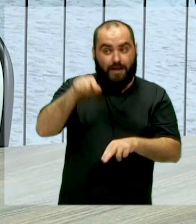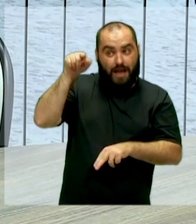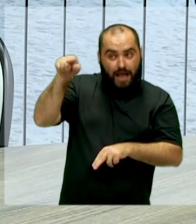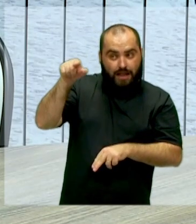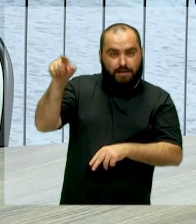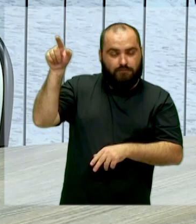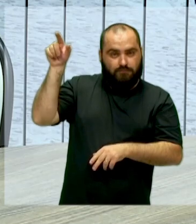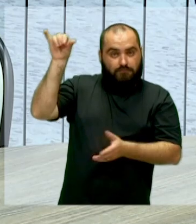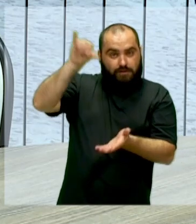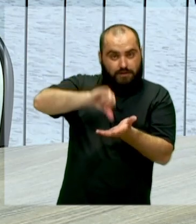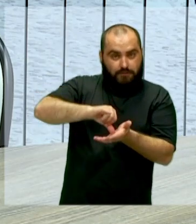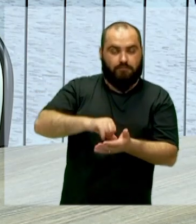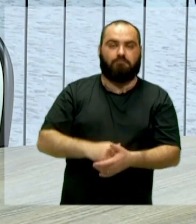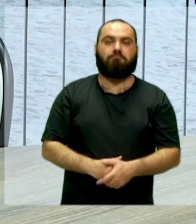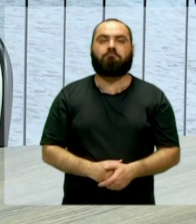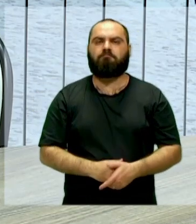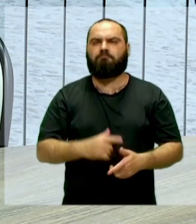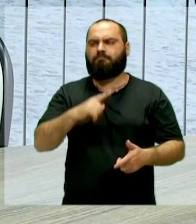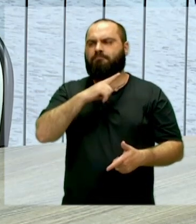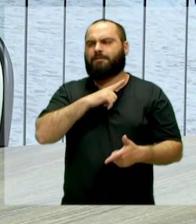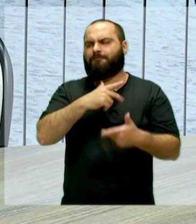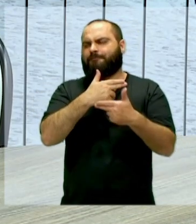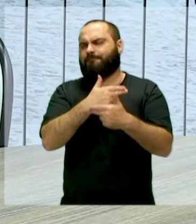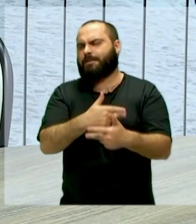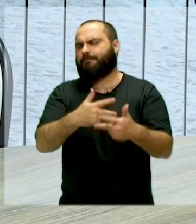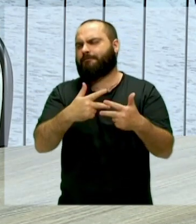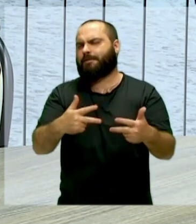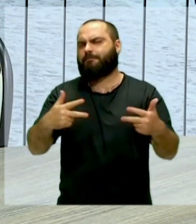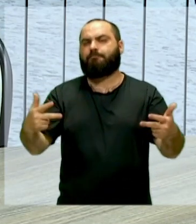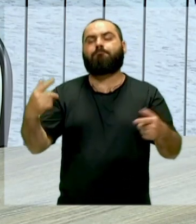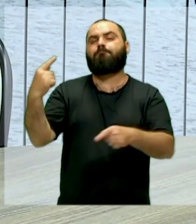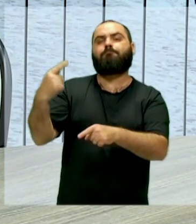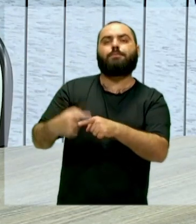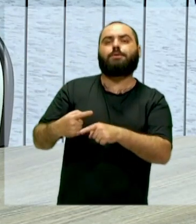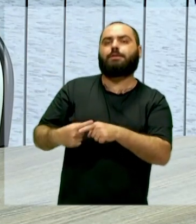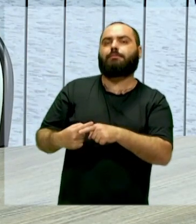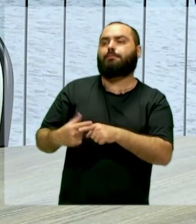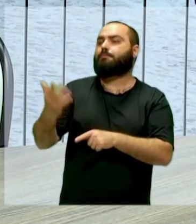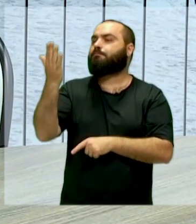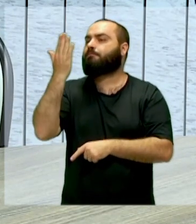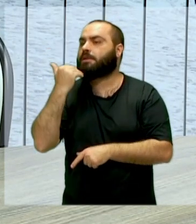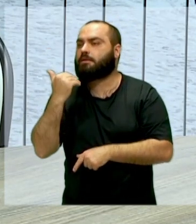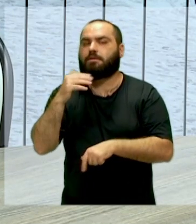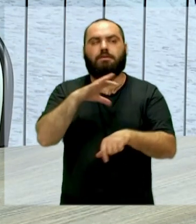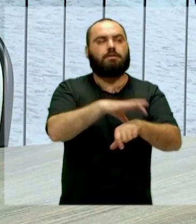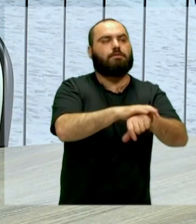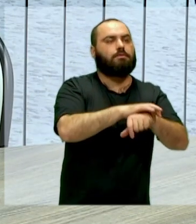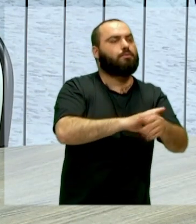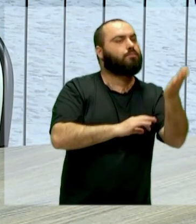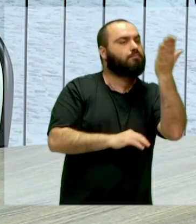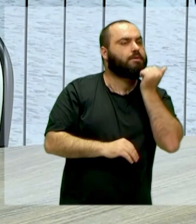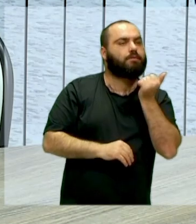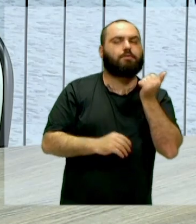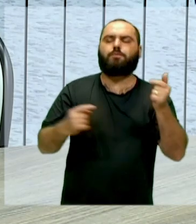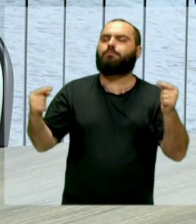e e tem diversas ações por segurança alimentar e alimentação tem a ver com com o Lixo Zero né